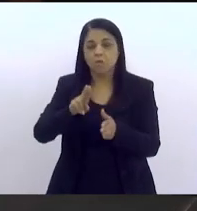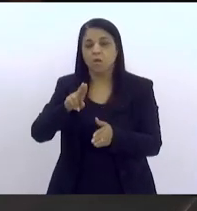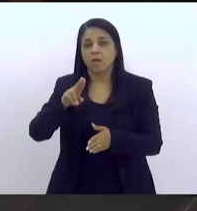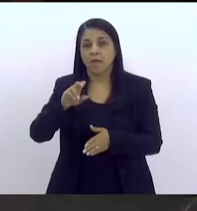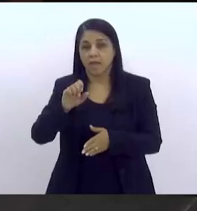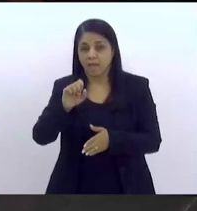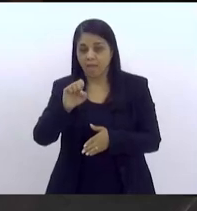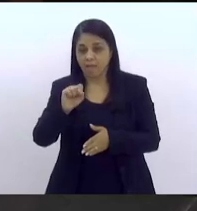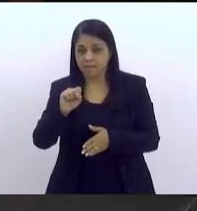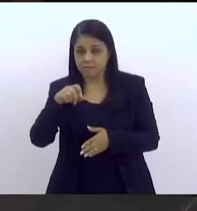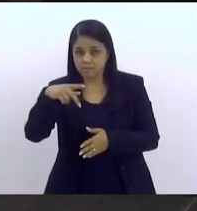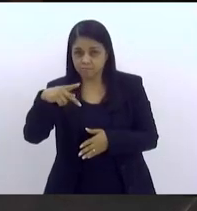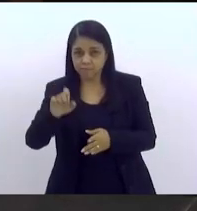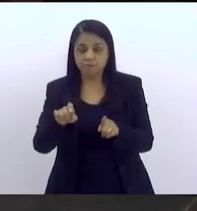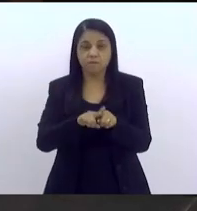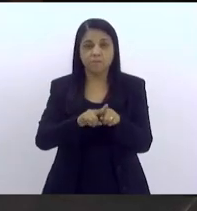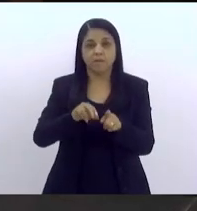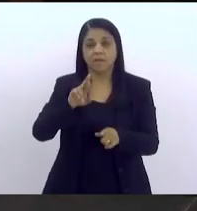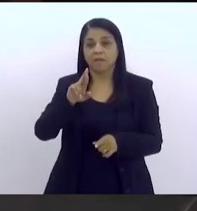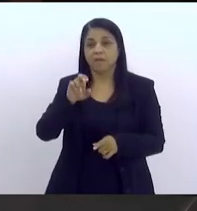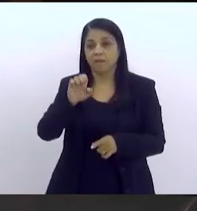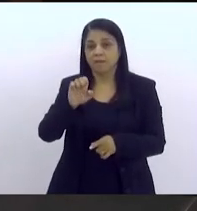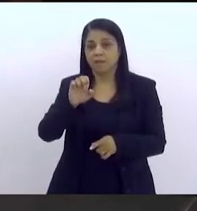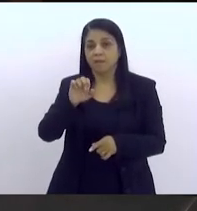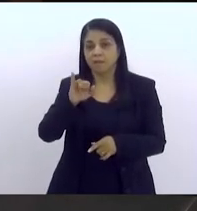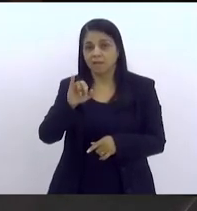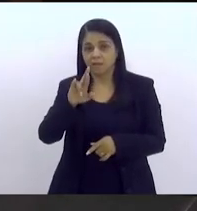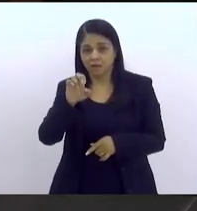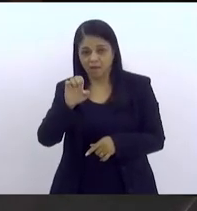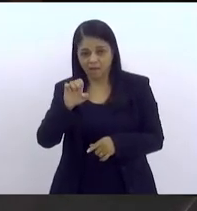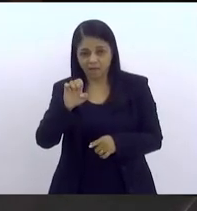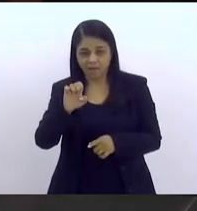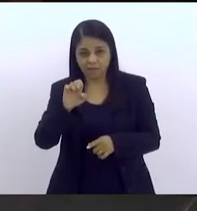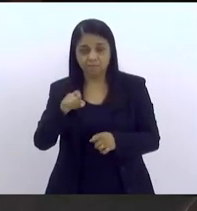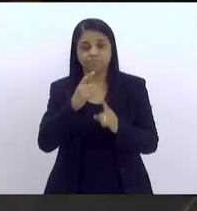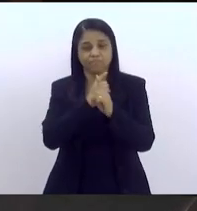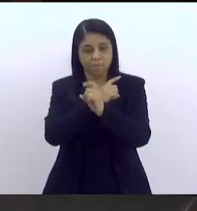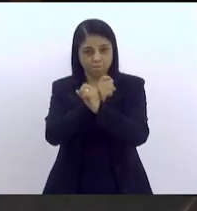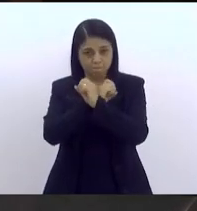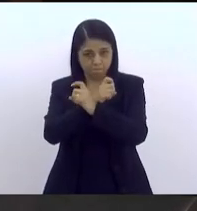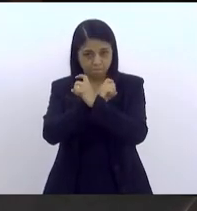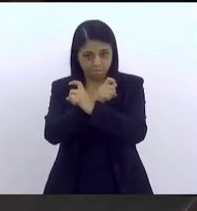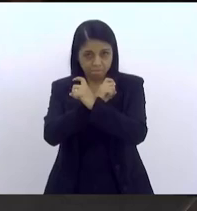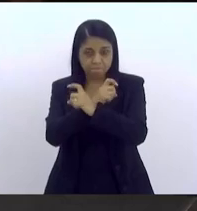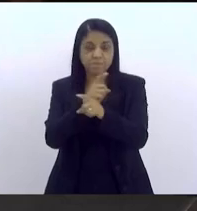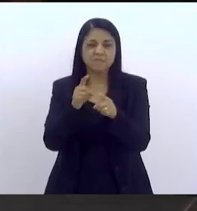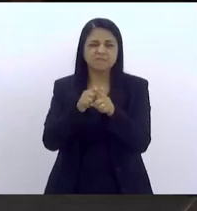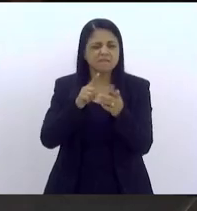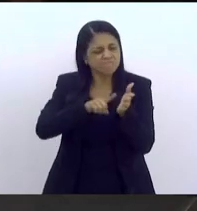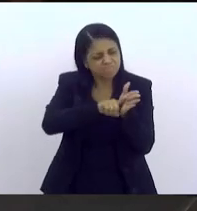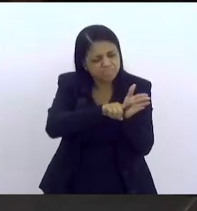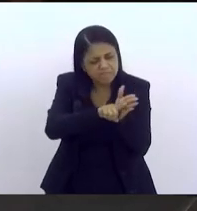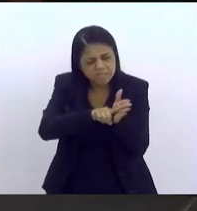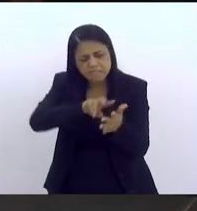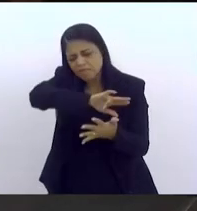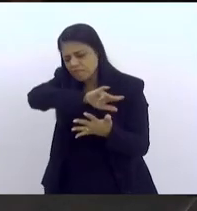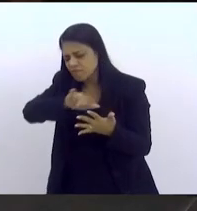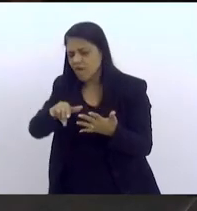inspire do Rio de Janeiro enfim nós temos né muitas pesquisas